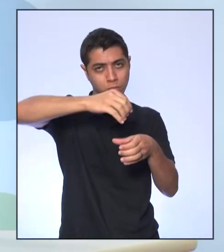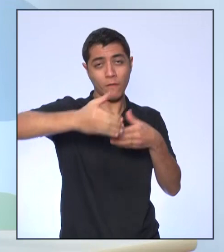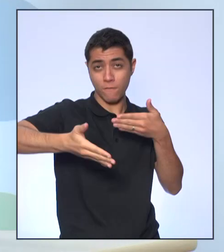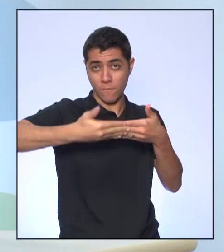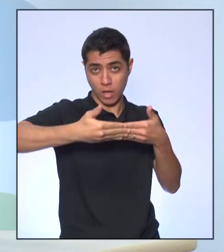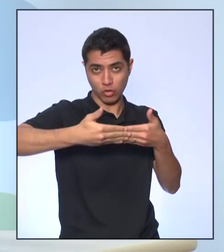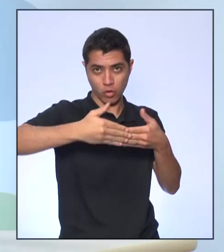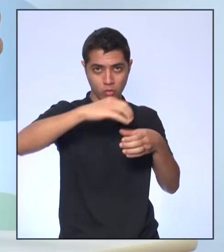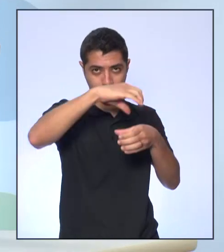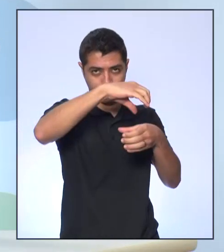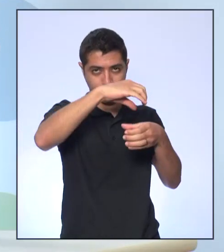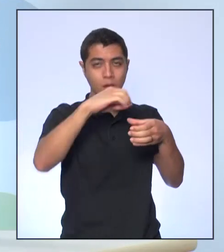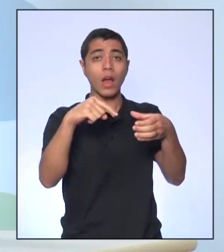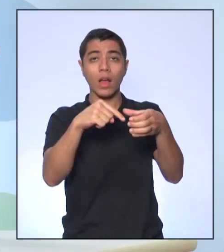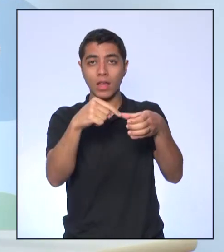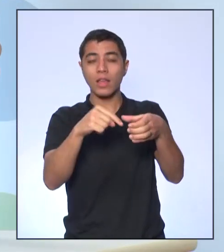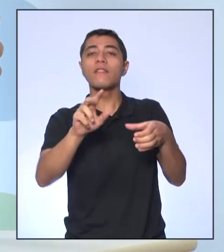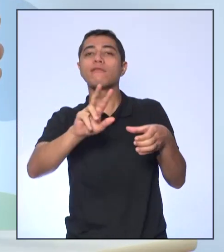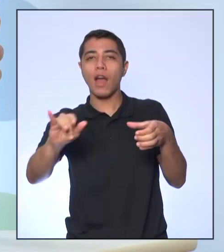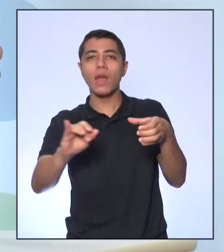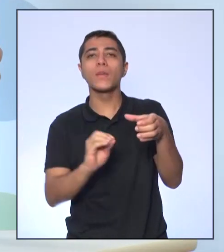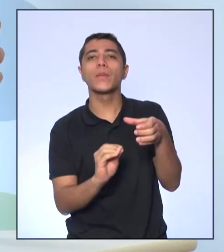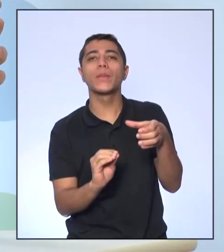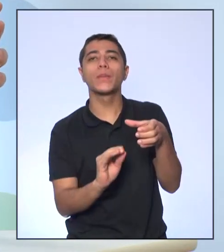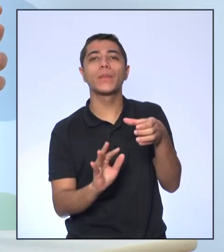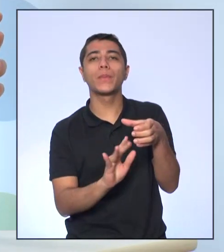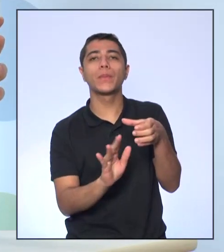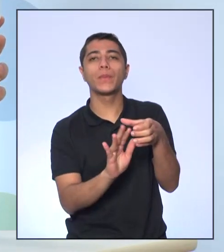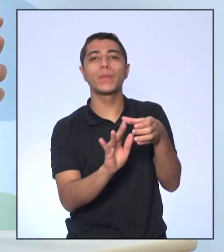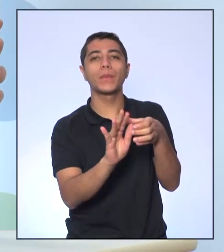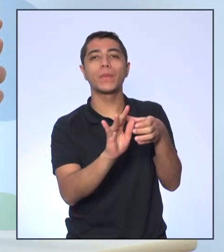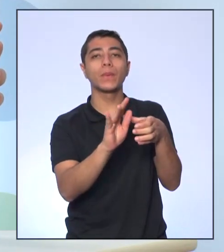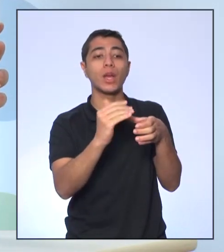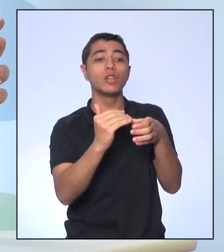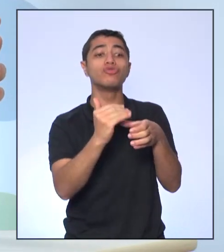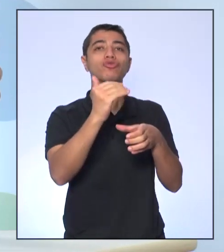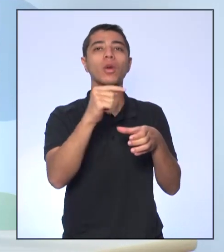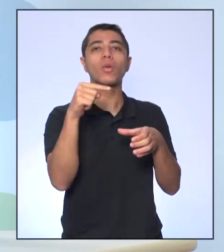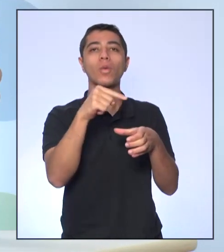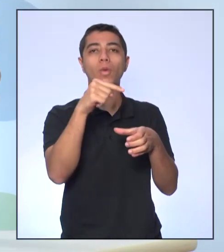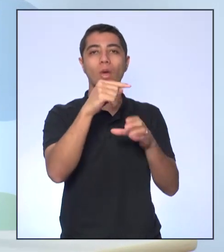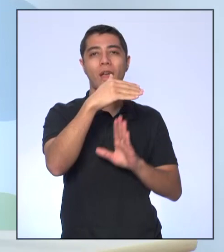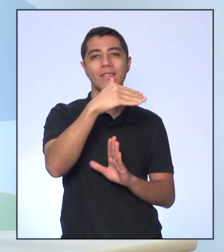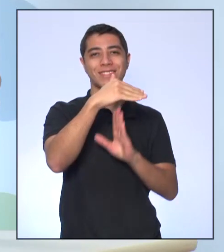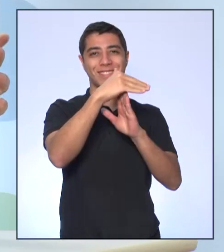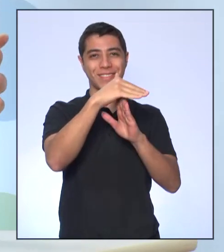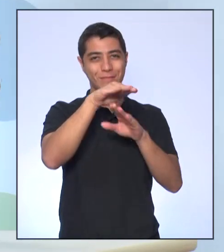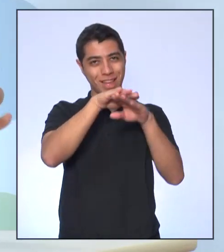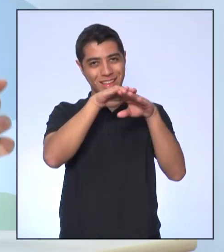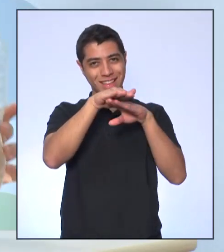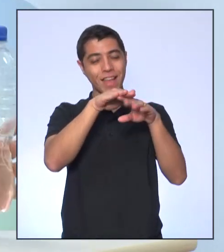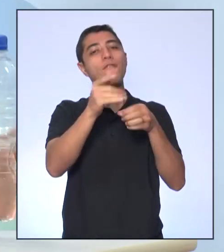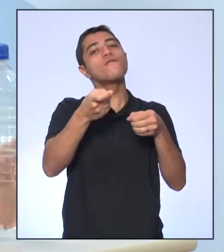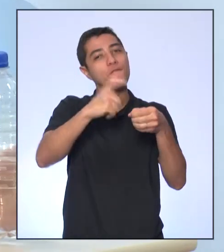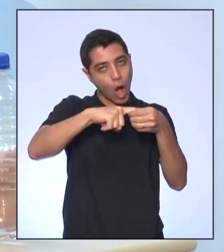do meu frasco, se ela estiver mais fria, ele vai condensar, vai voltar ao estado líquido. Ele continua sendo álcool.